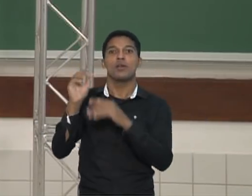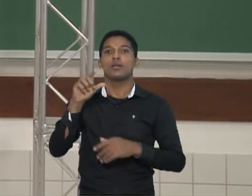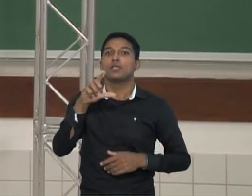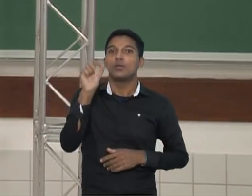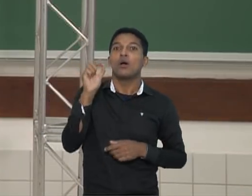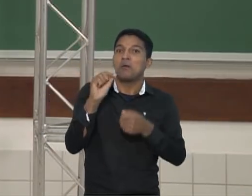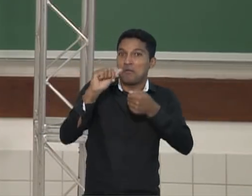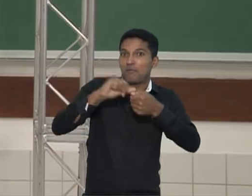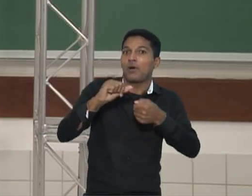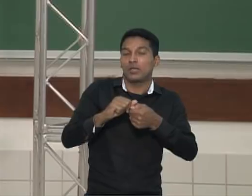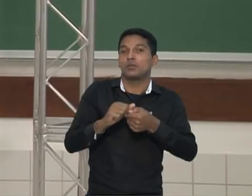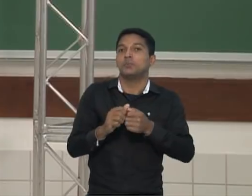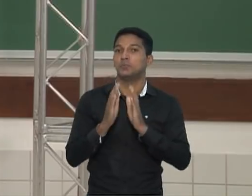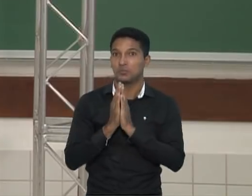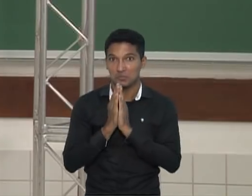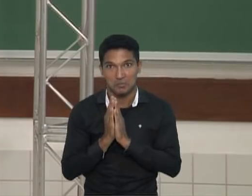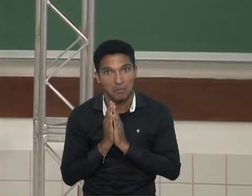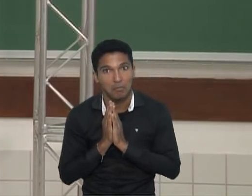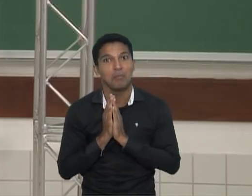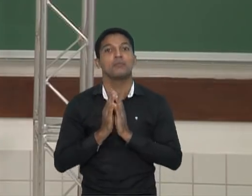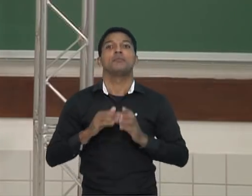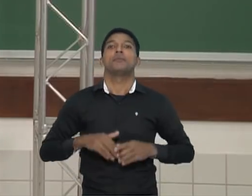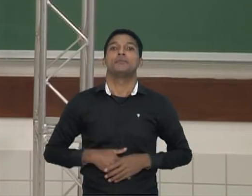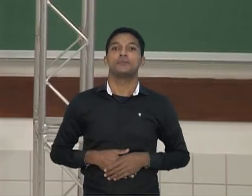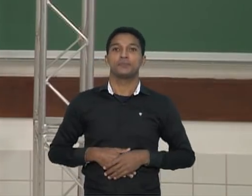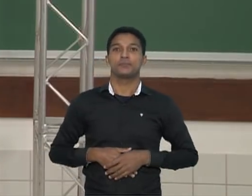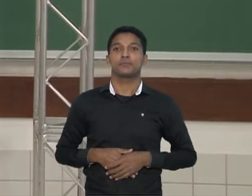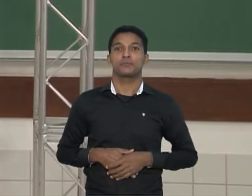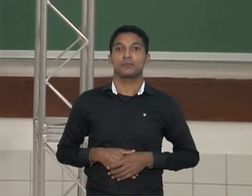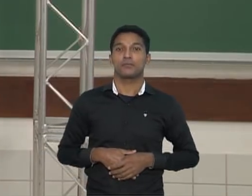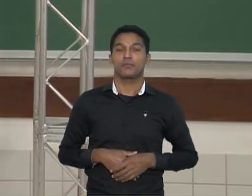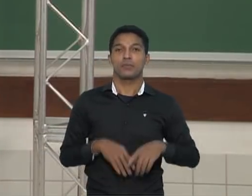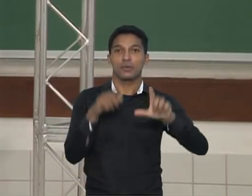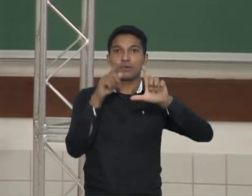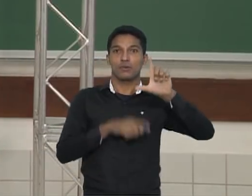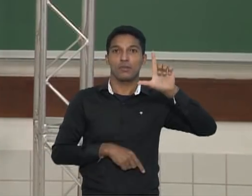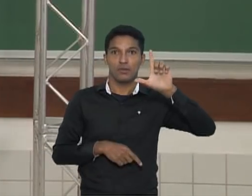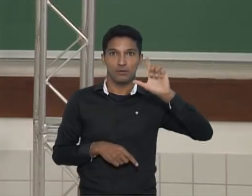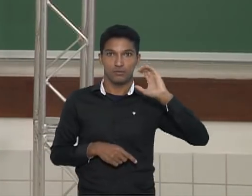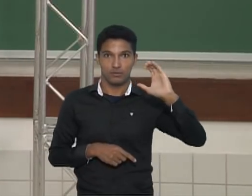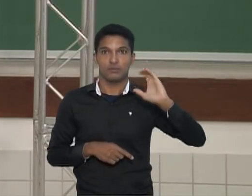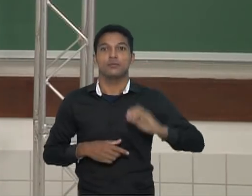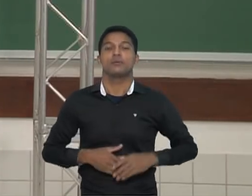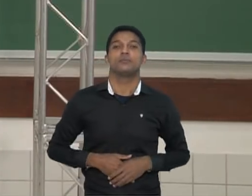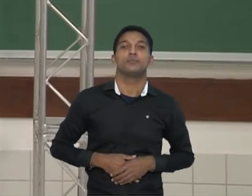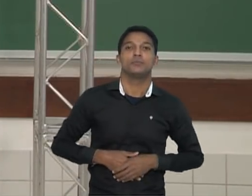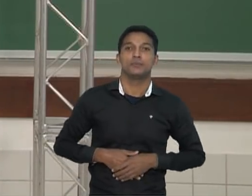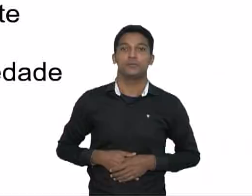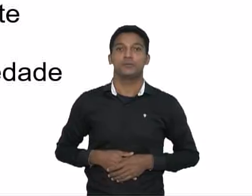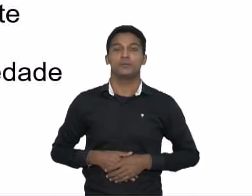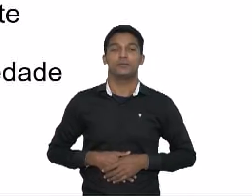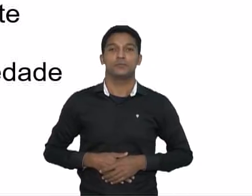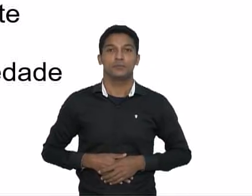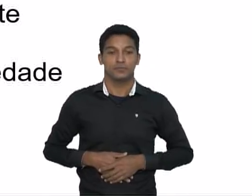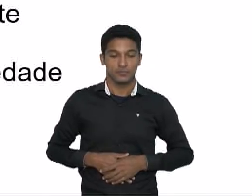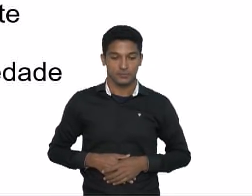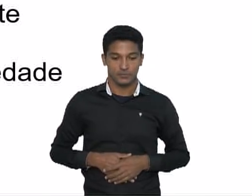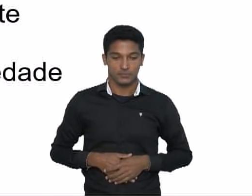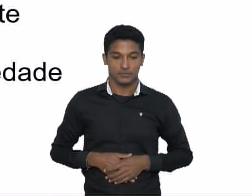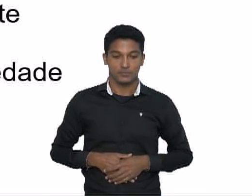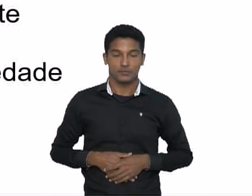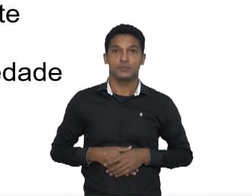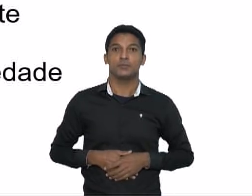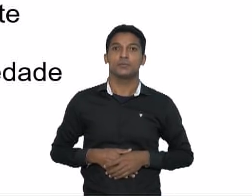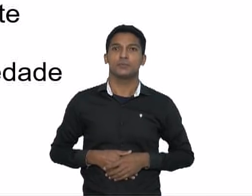de Deus, tá? Vamos lá. E na letra C? Na letra C do